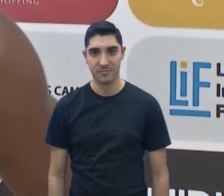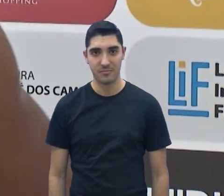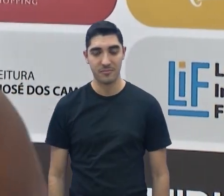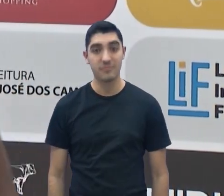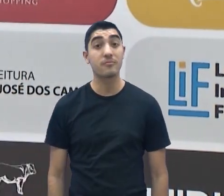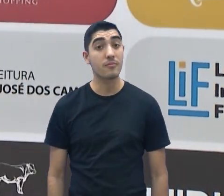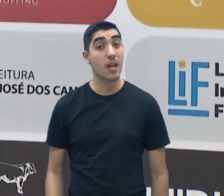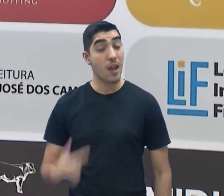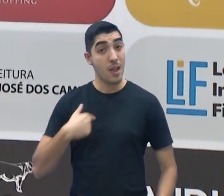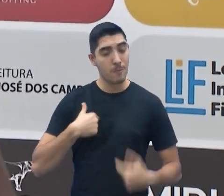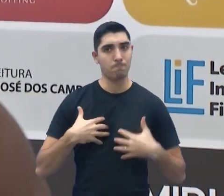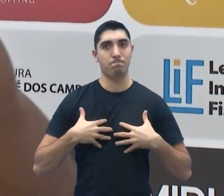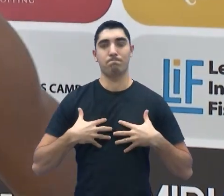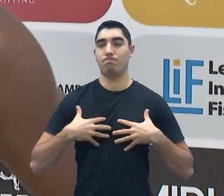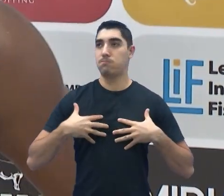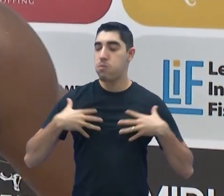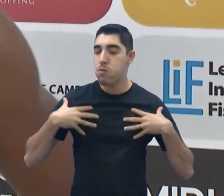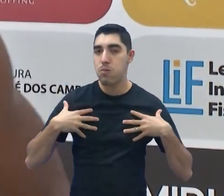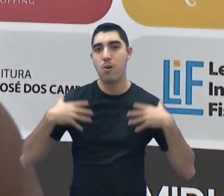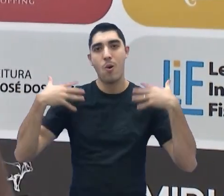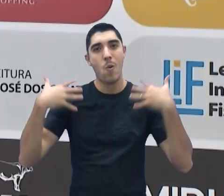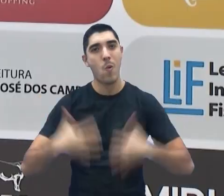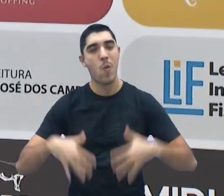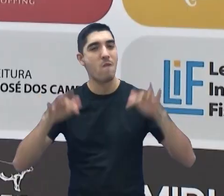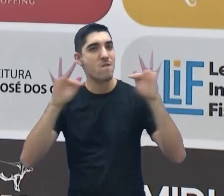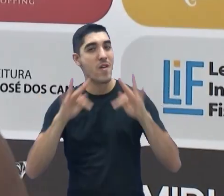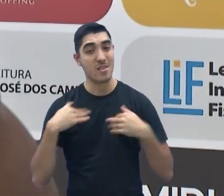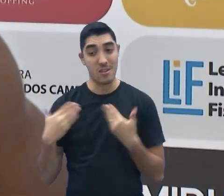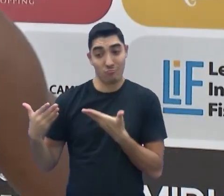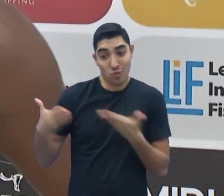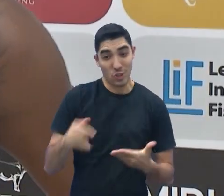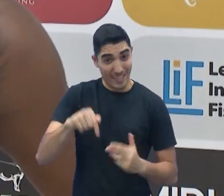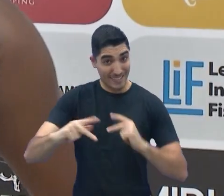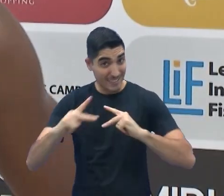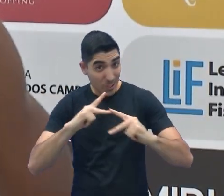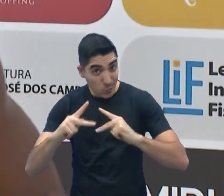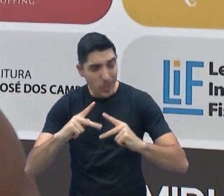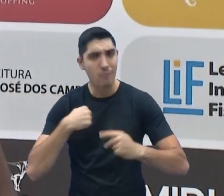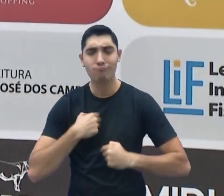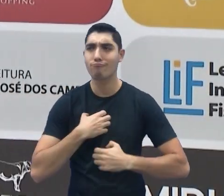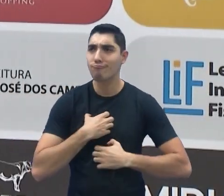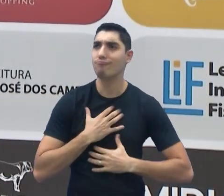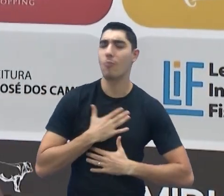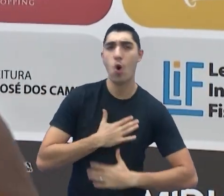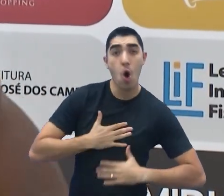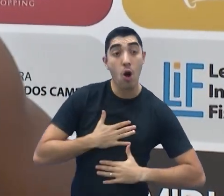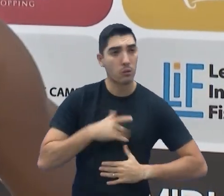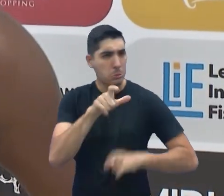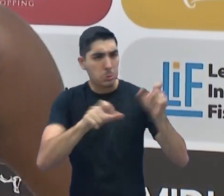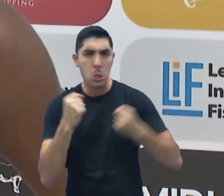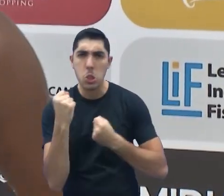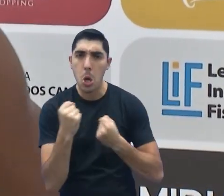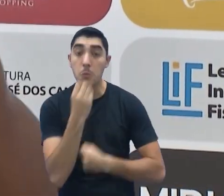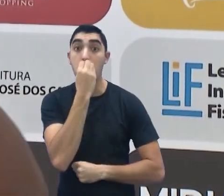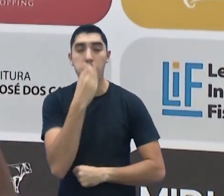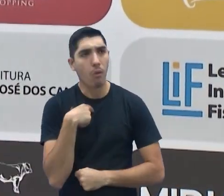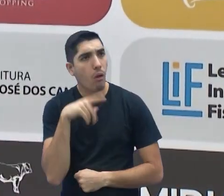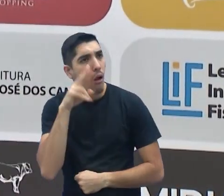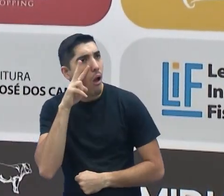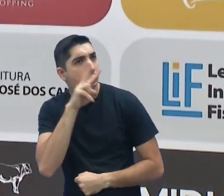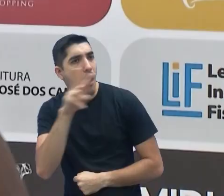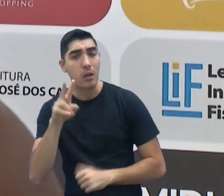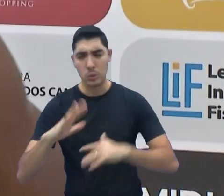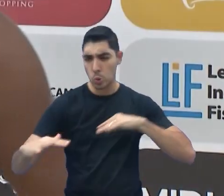Estou muito feliz por estar de volta aqui. Sempre que venho a esta cidade, o público é fantástico, os jogos são